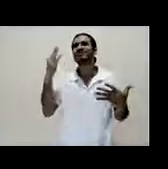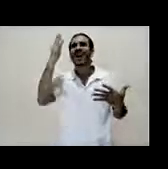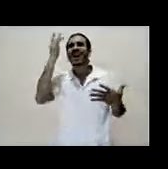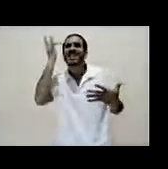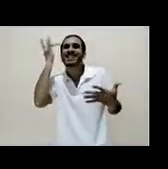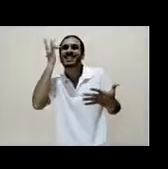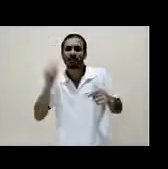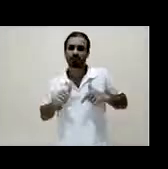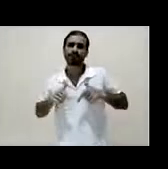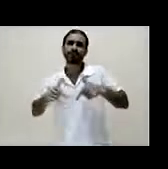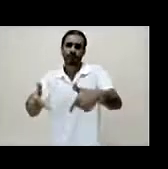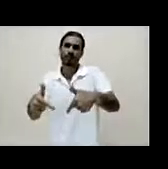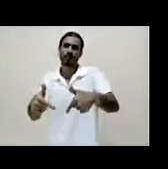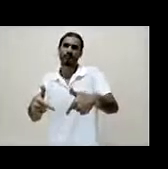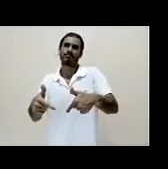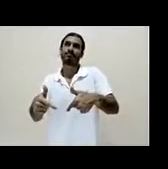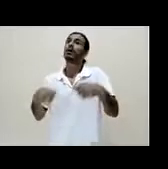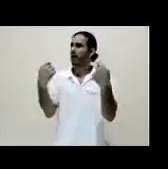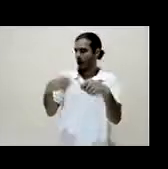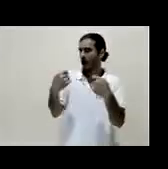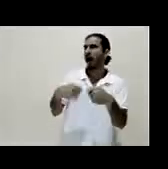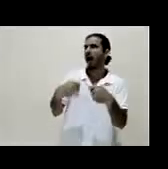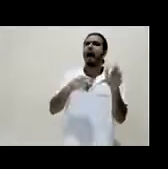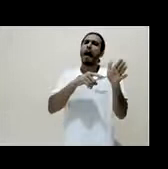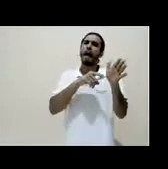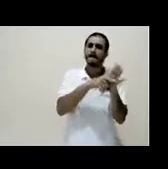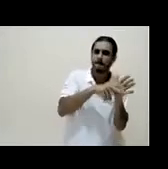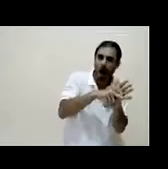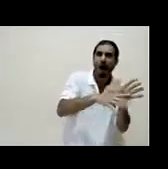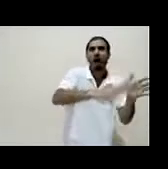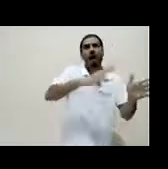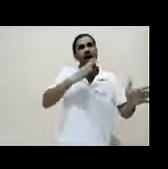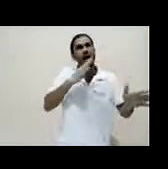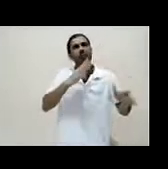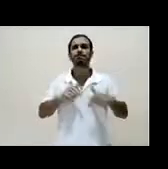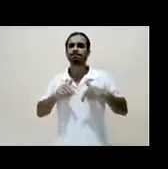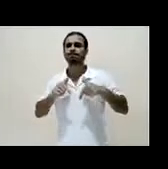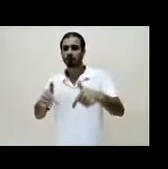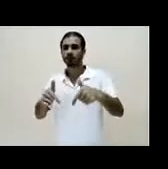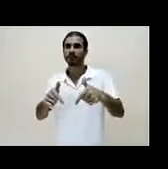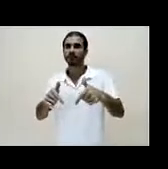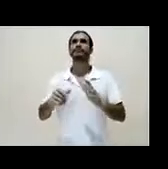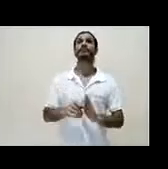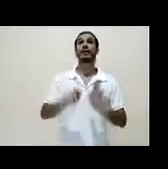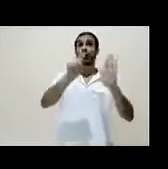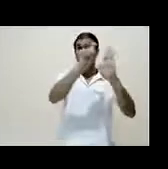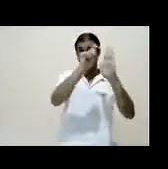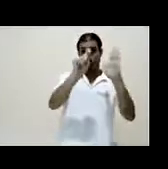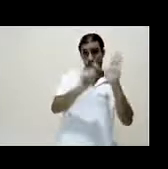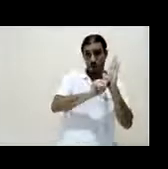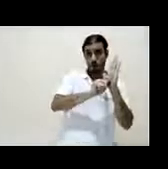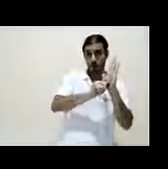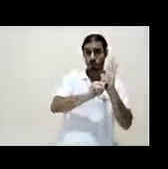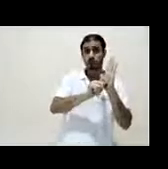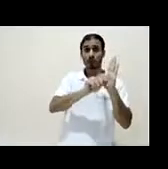programação, da área de informática, da área de programação, entende muito bem, que é algoritmo. Ou seja, você tem um